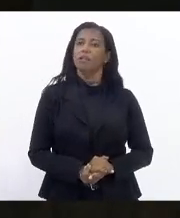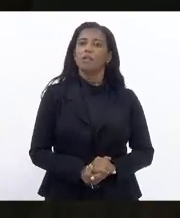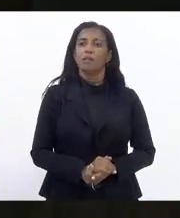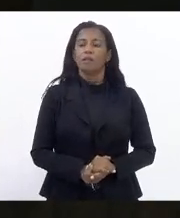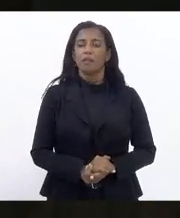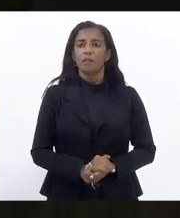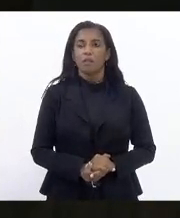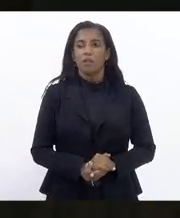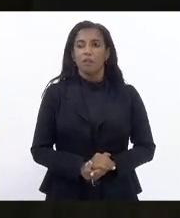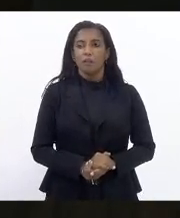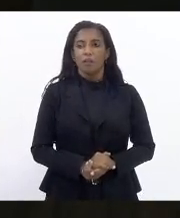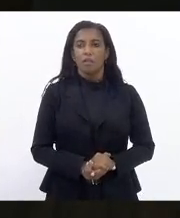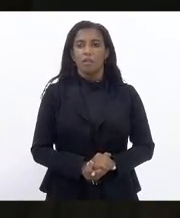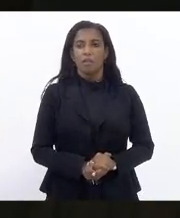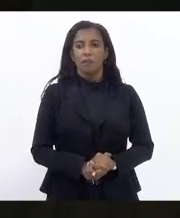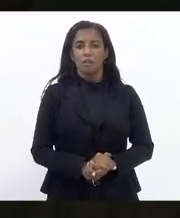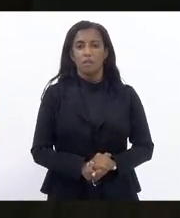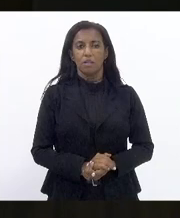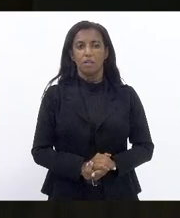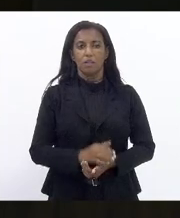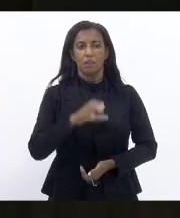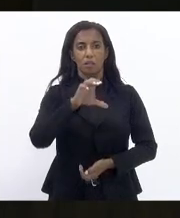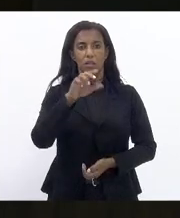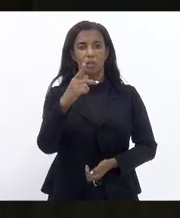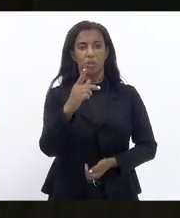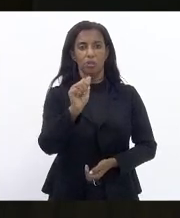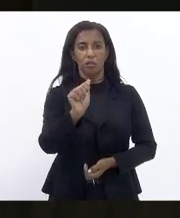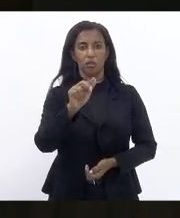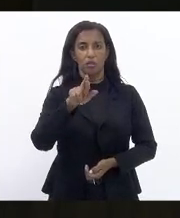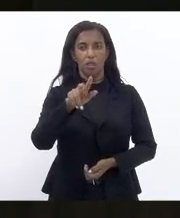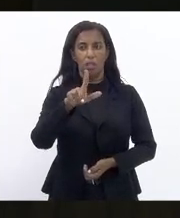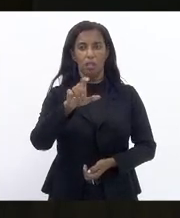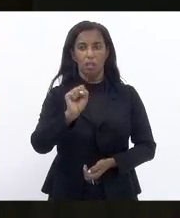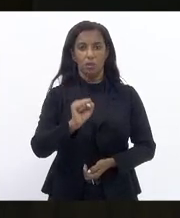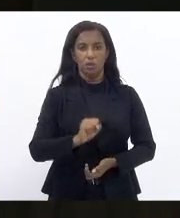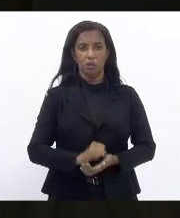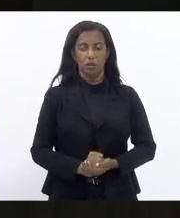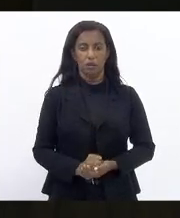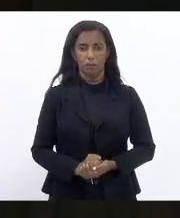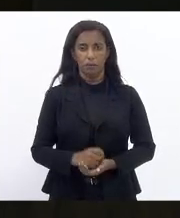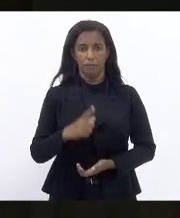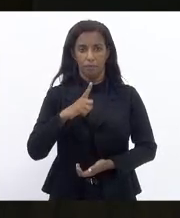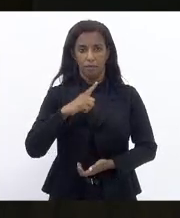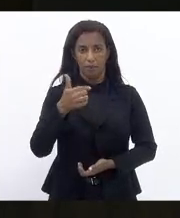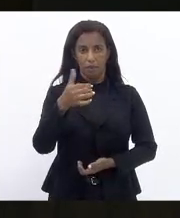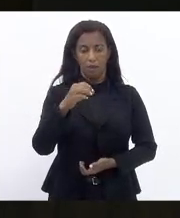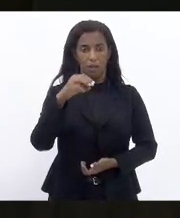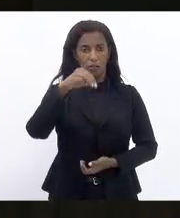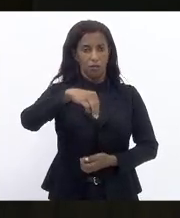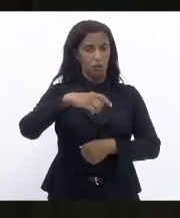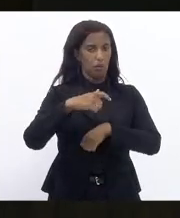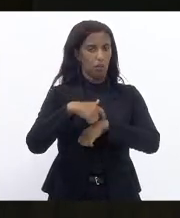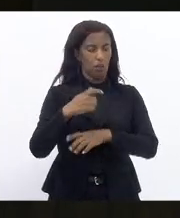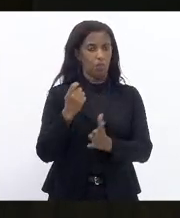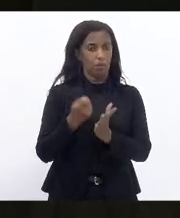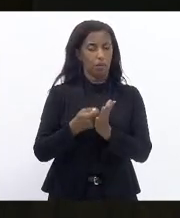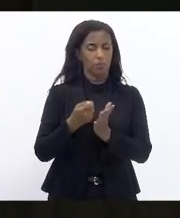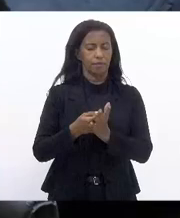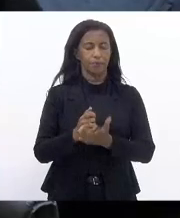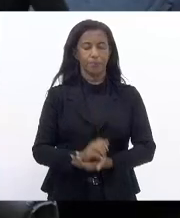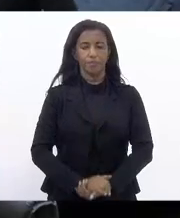presente. Próximo orador inscrito é o nobre deputado Charles Batista. Vossa Excelência dispõe de 10 minutos no tempo regimental.